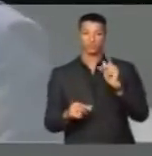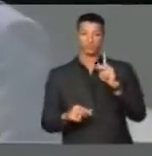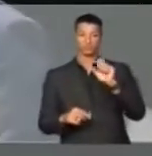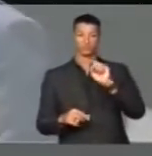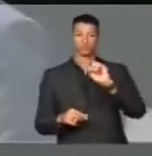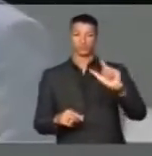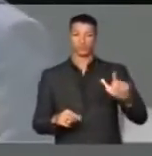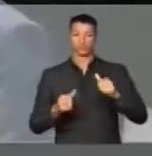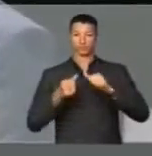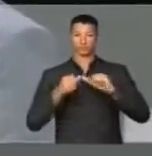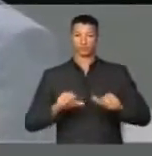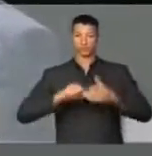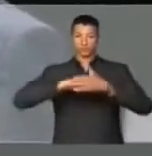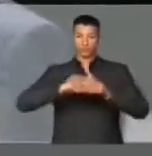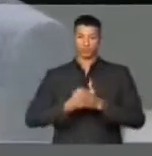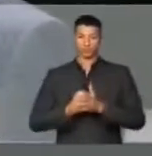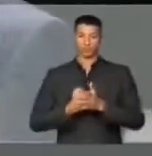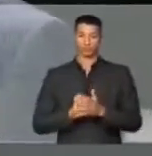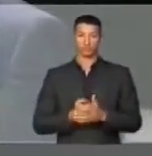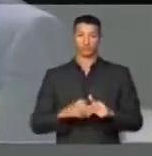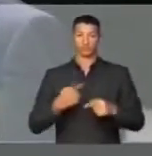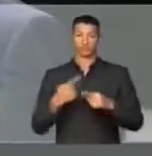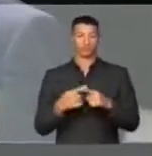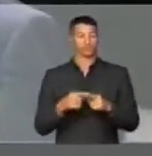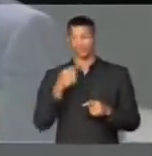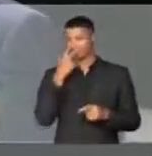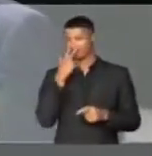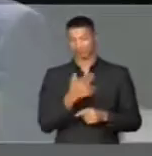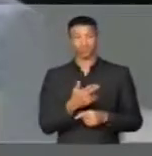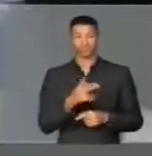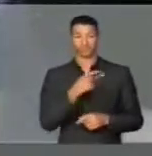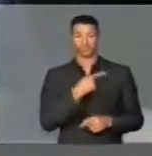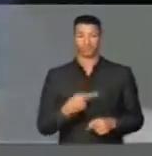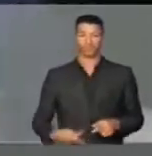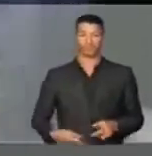PSOL está em obstrução, porque não considera o presidente... Rede.